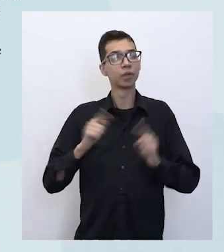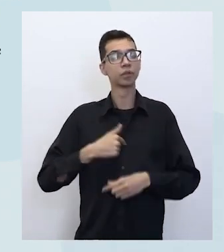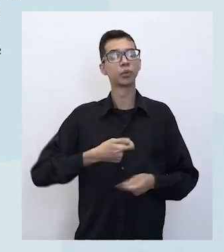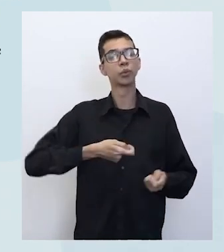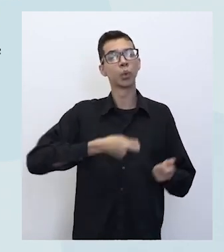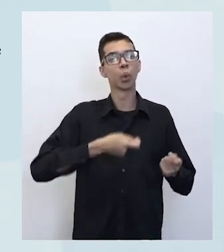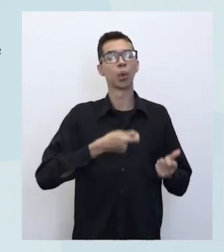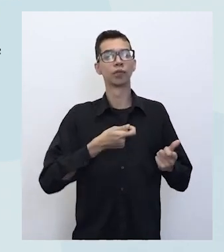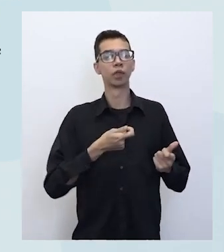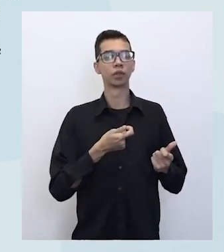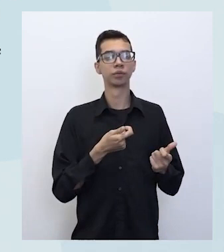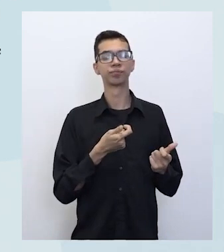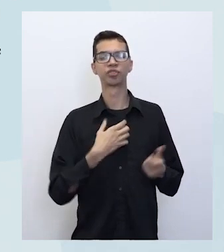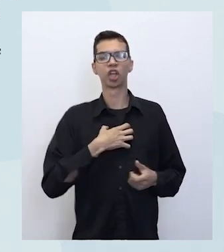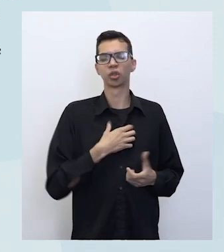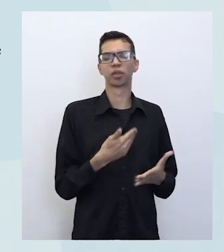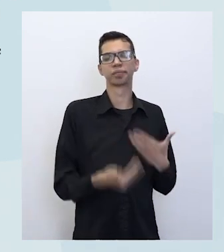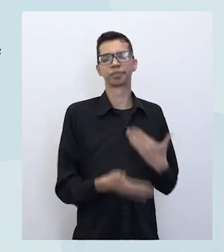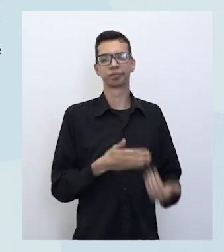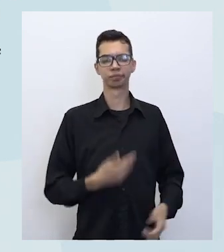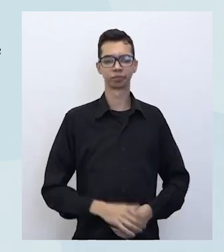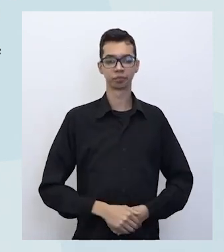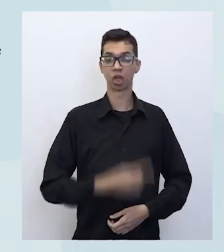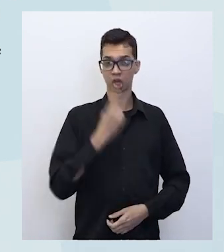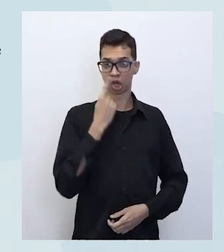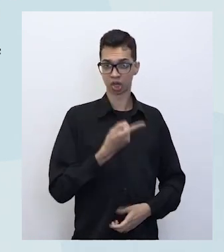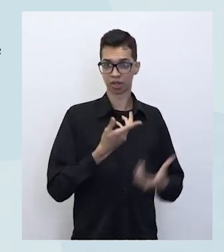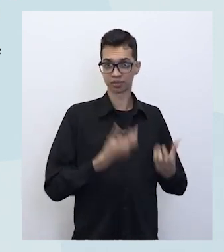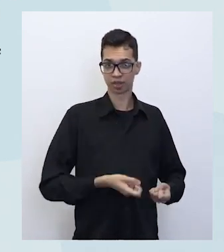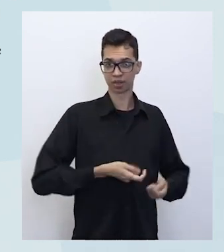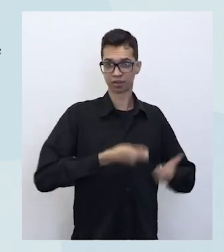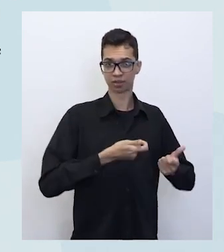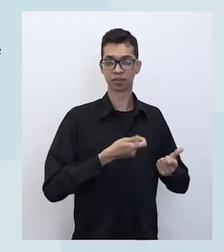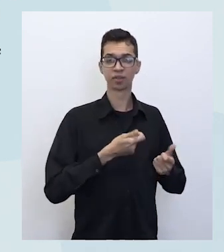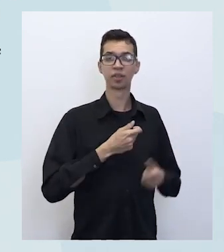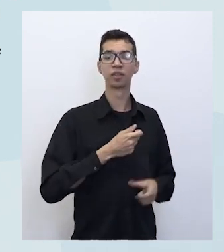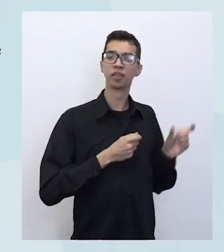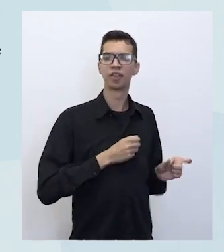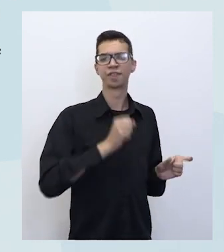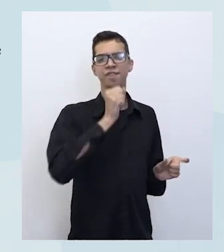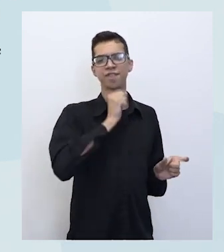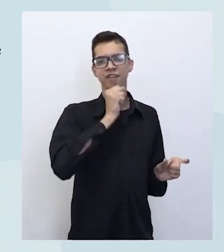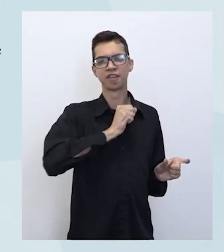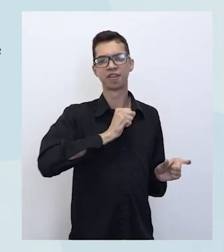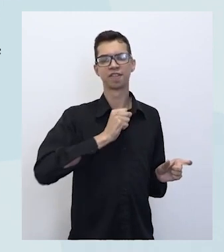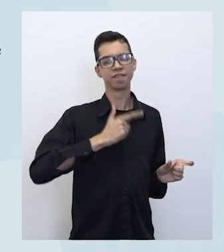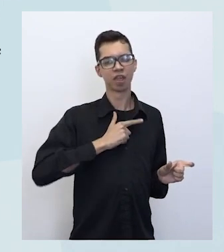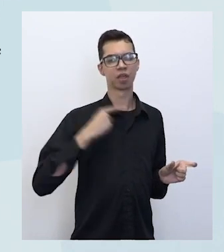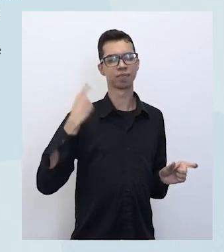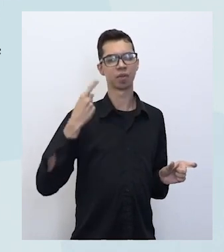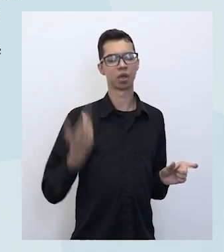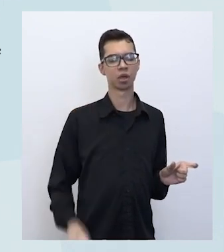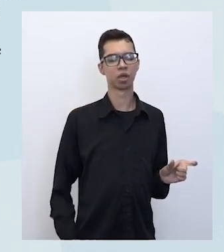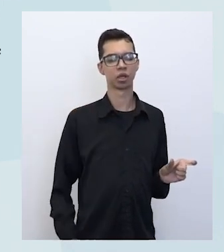jeito. E veja qual será a louvação, dona feia, velha e maluca. Dona feia, eu nunca te